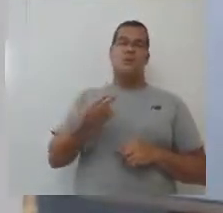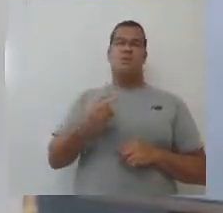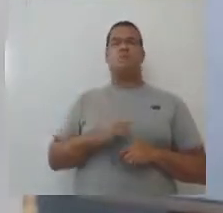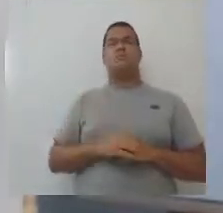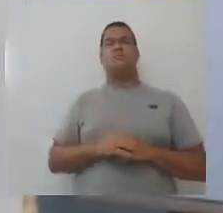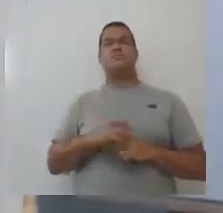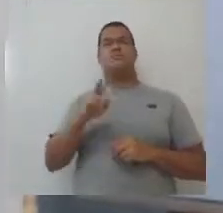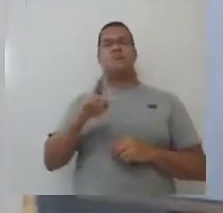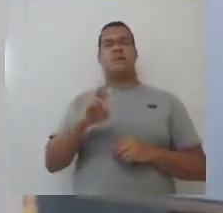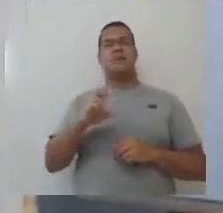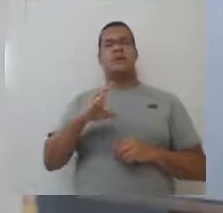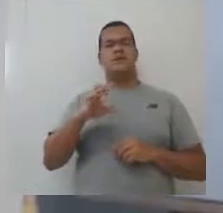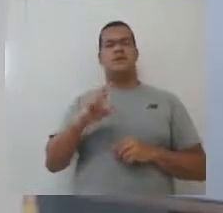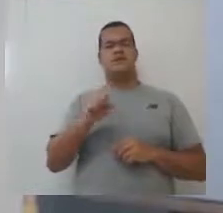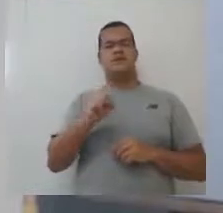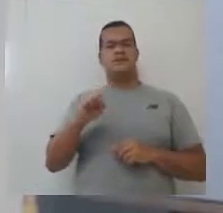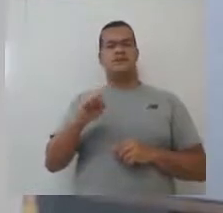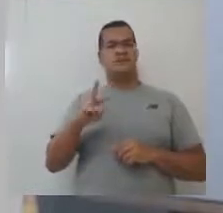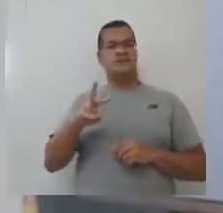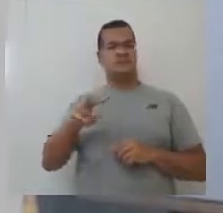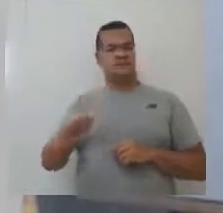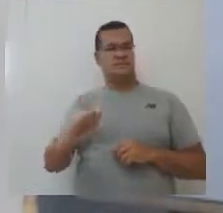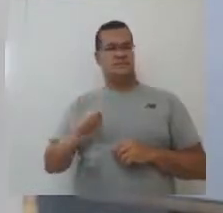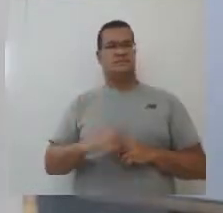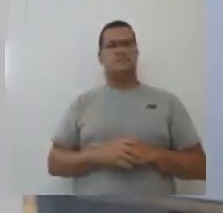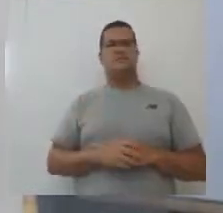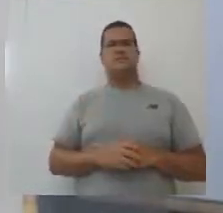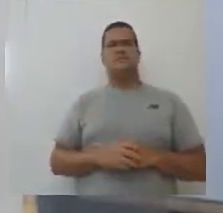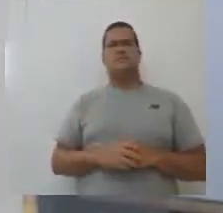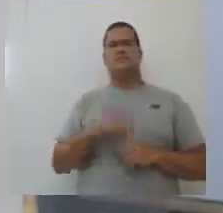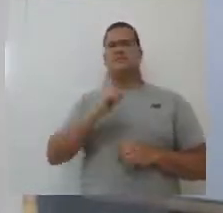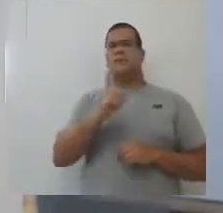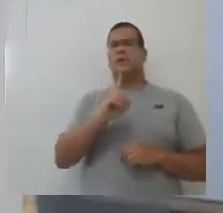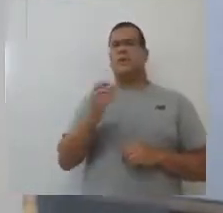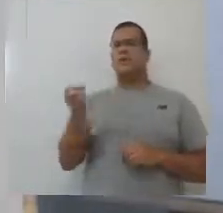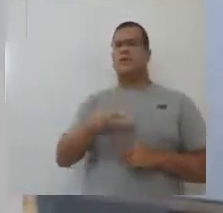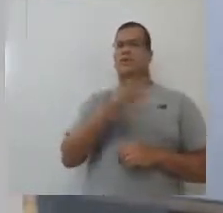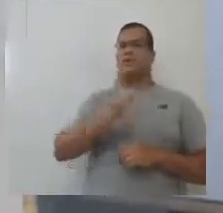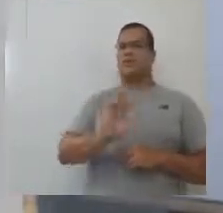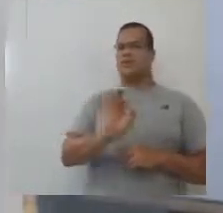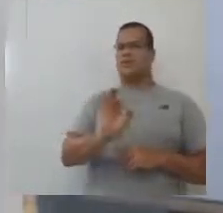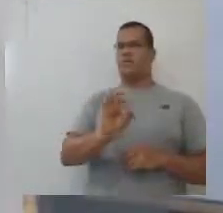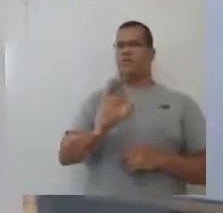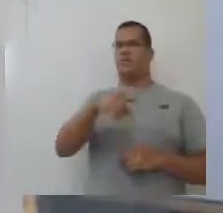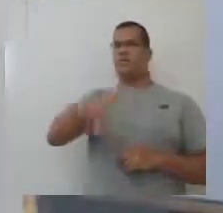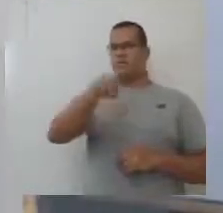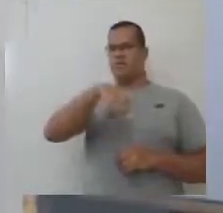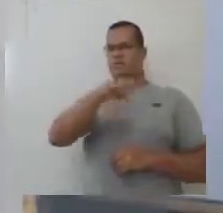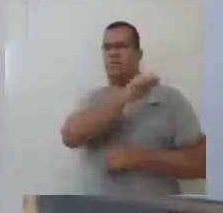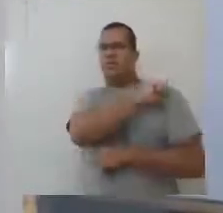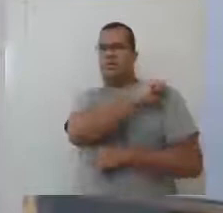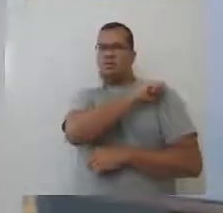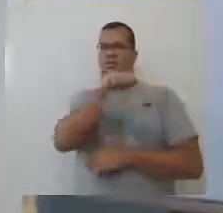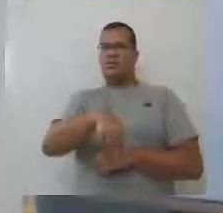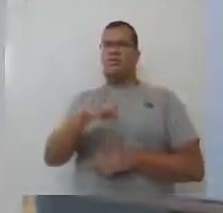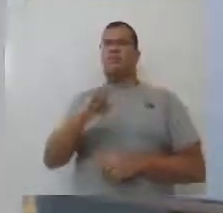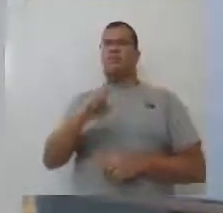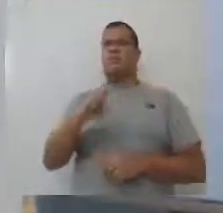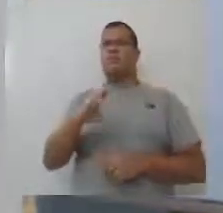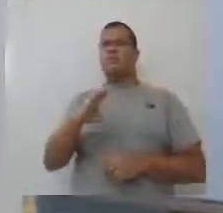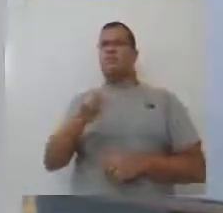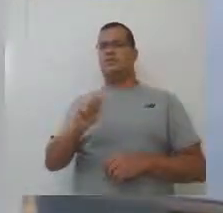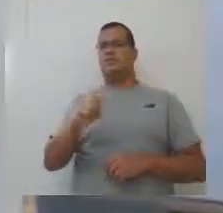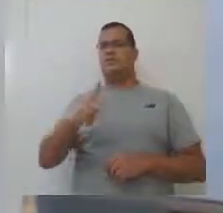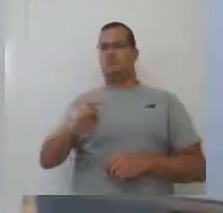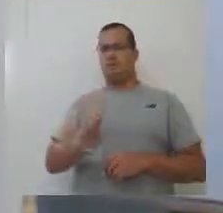ou ela pode ser recessiva. Não é novidade para nenhum aluno aqui do EducaPE. Toda vez que a estrutura